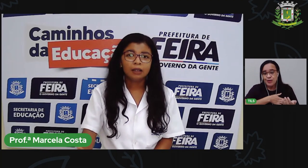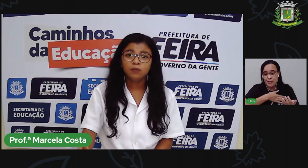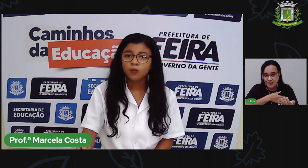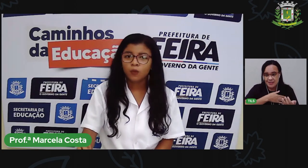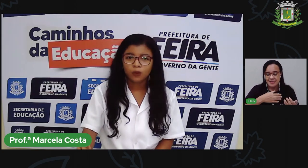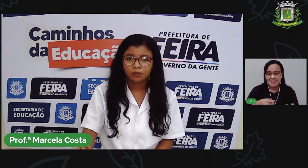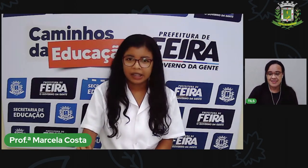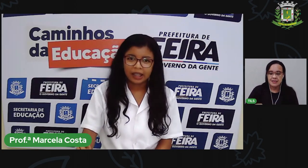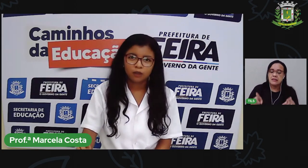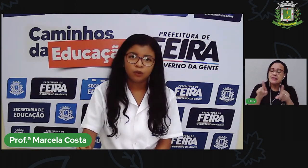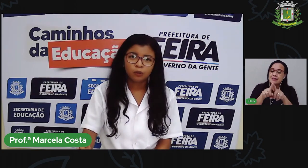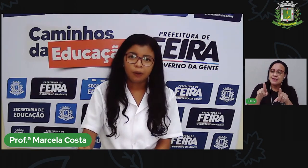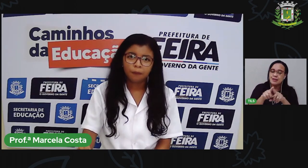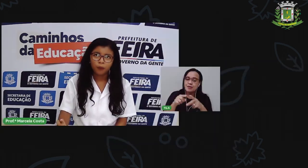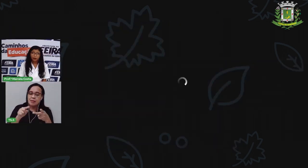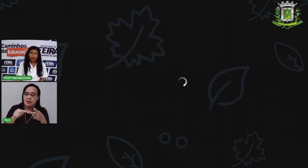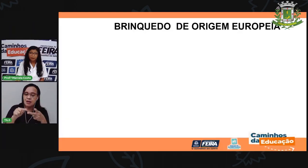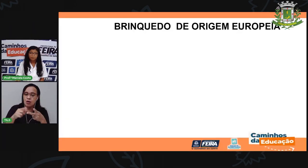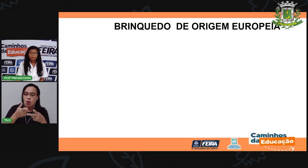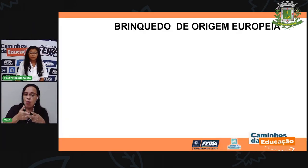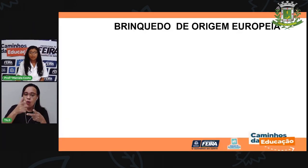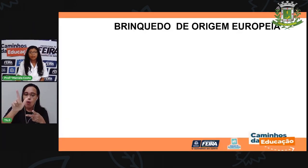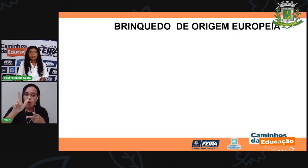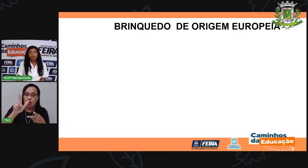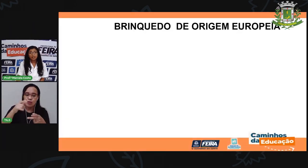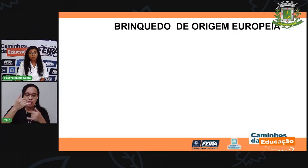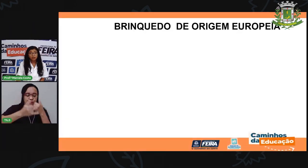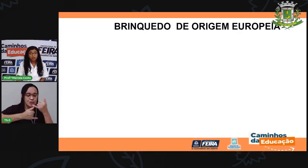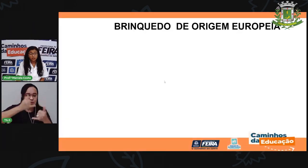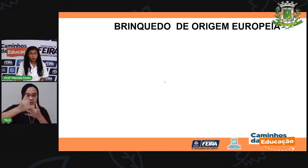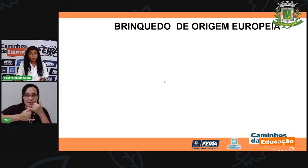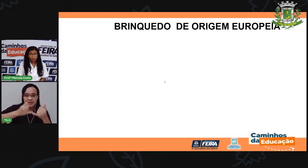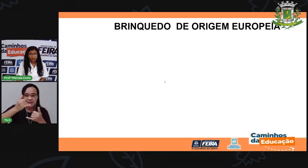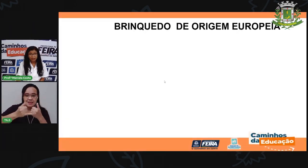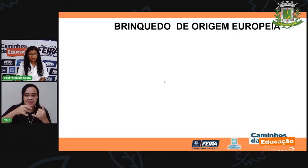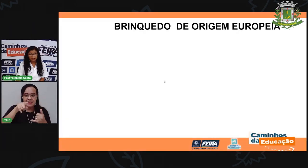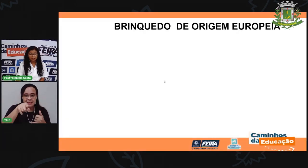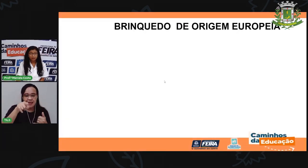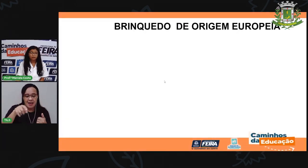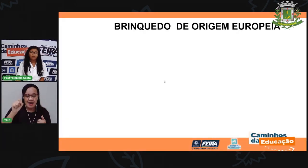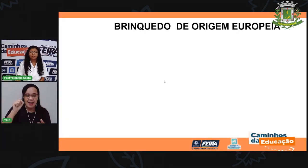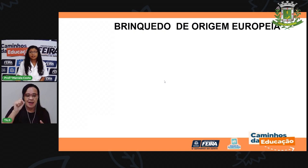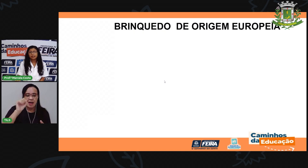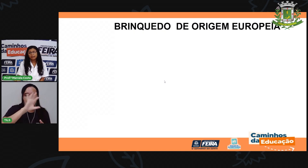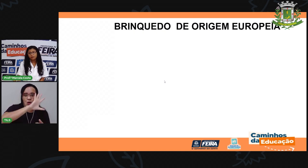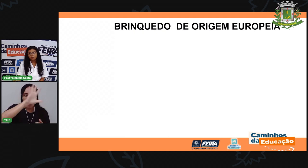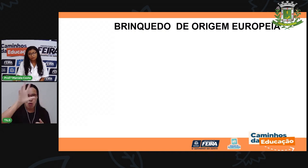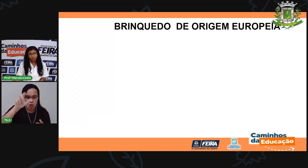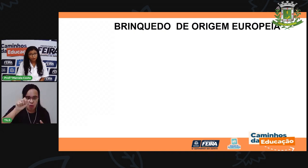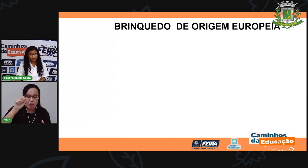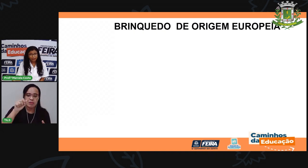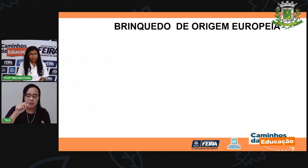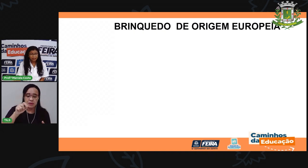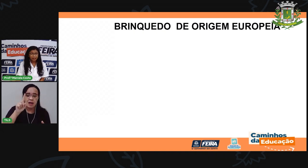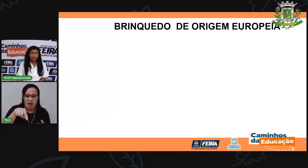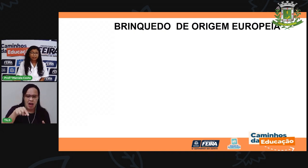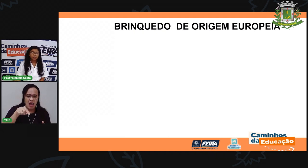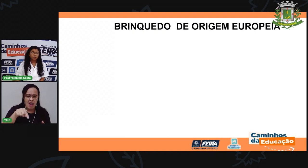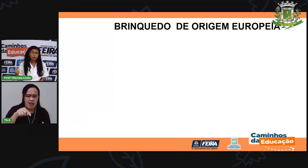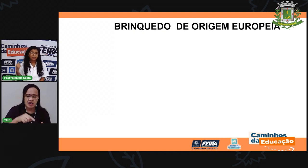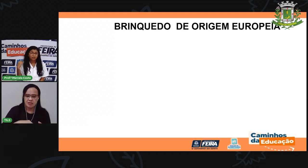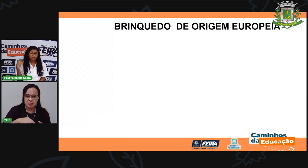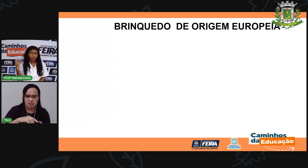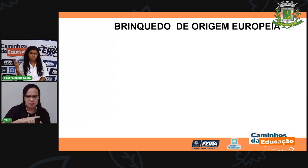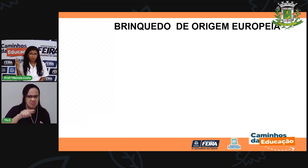Tem um outro brinquedo muito popular, que é de origem europeia. Talvez você não conheça, né?